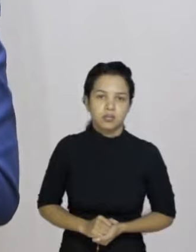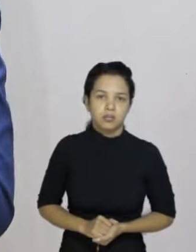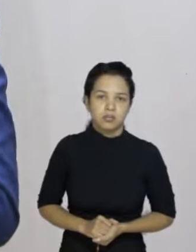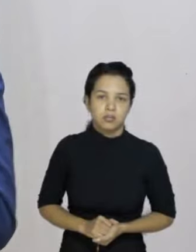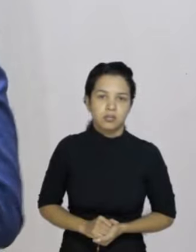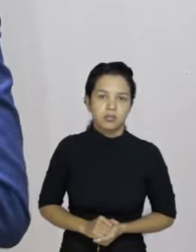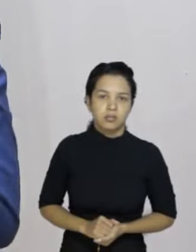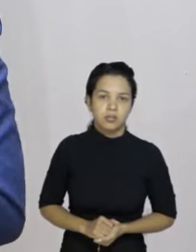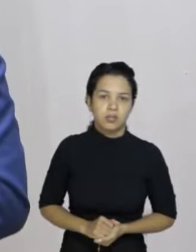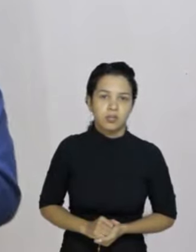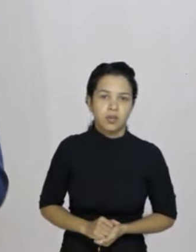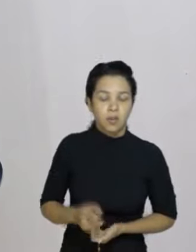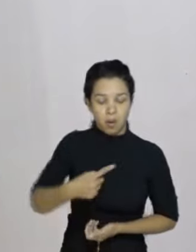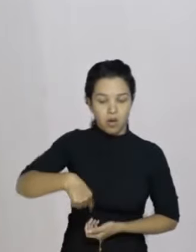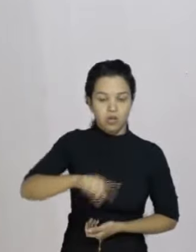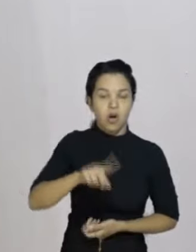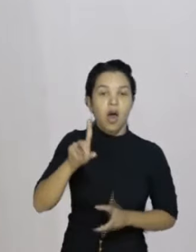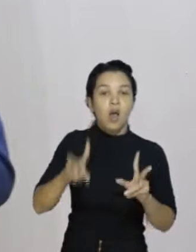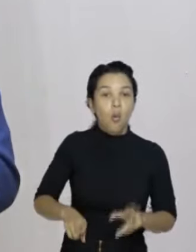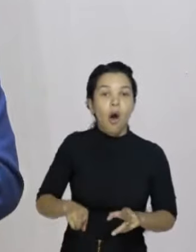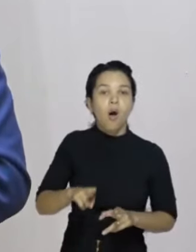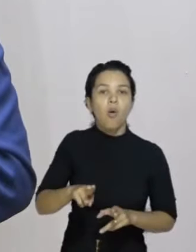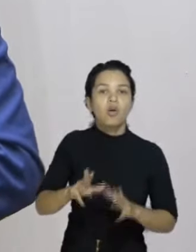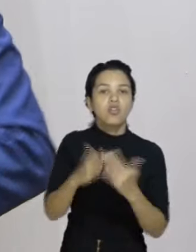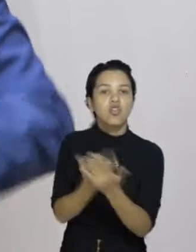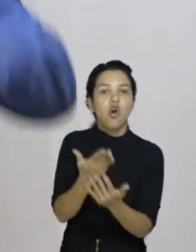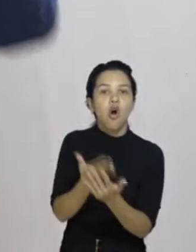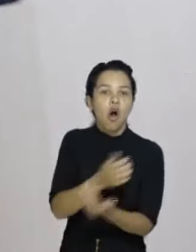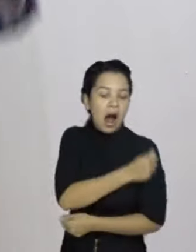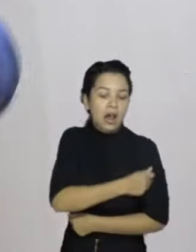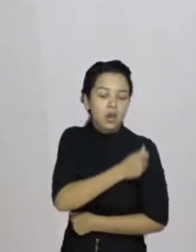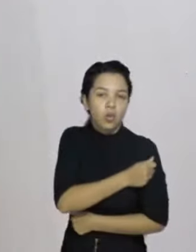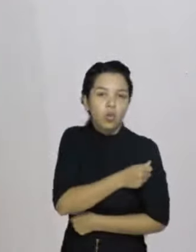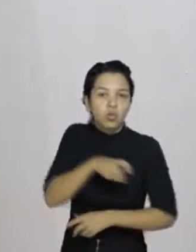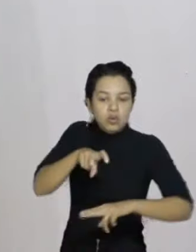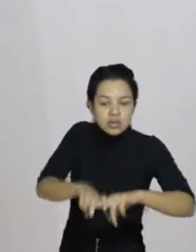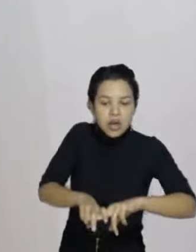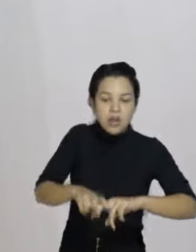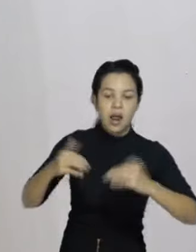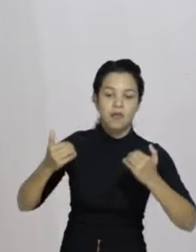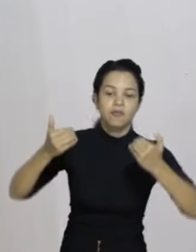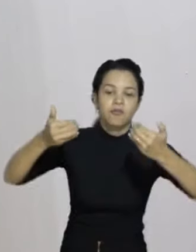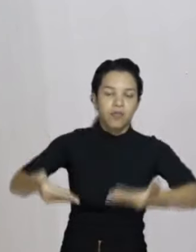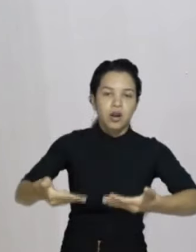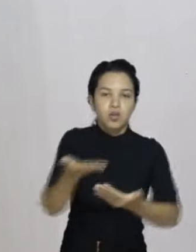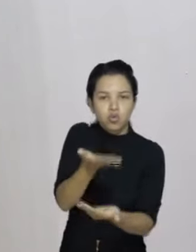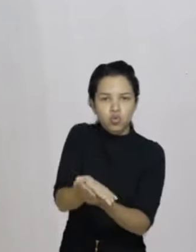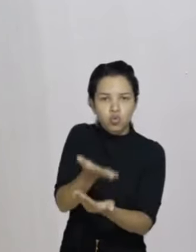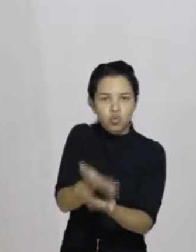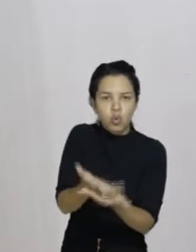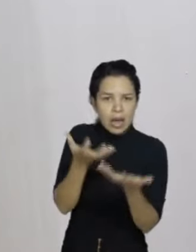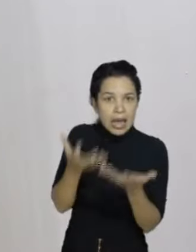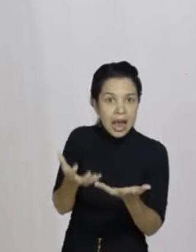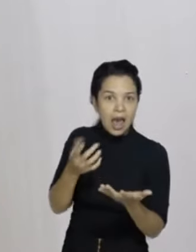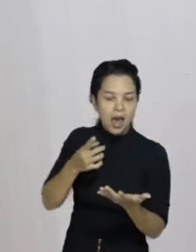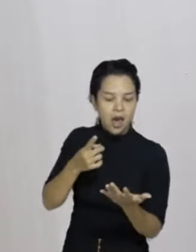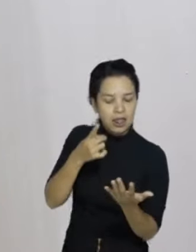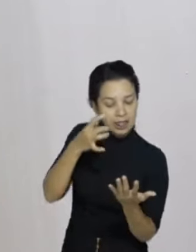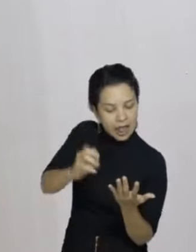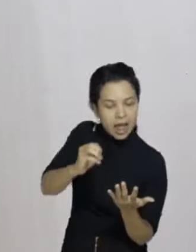mas a gente é aquele aluno aquele aluno que estuda bastante que senta lá na frente que tenta tirar nota 10 o tempo inteiro